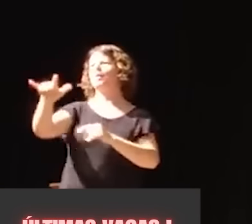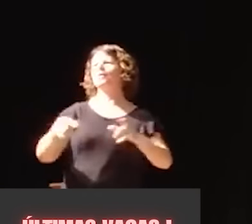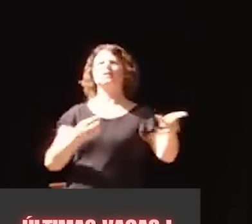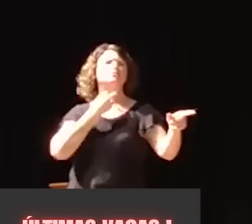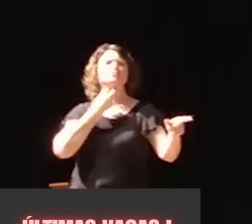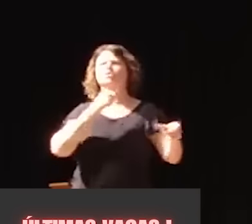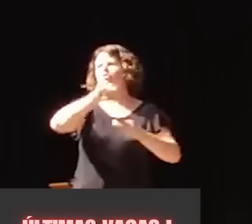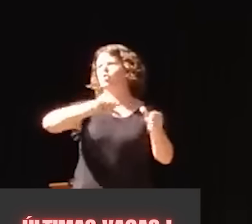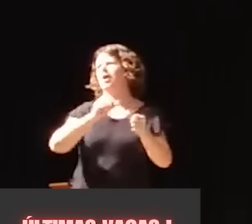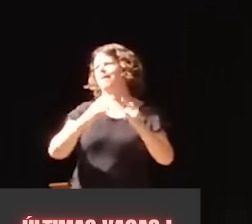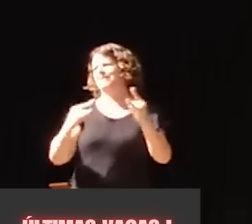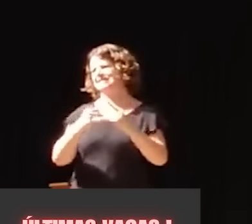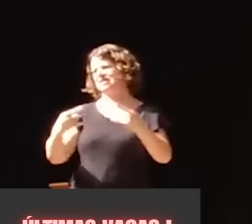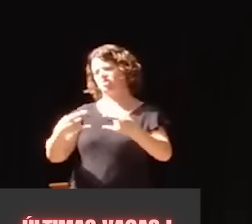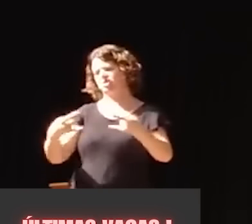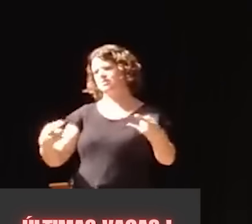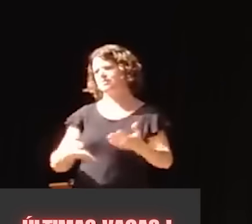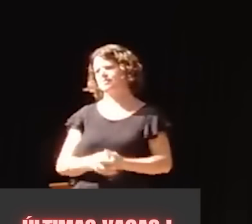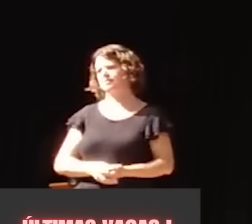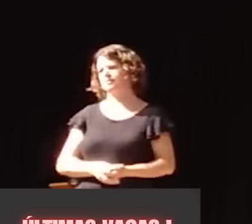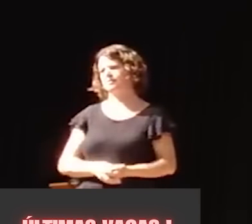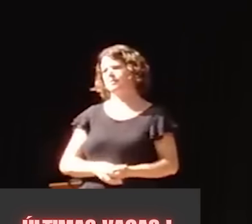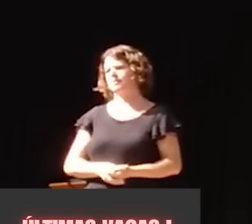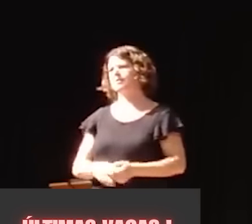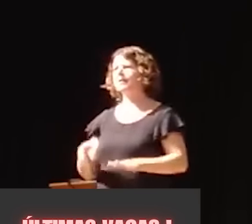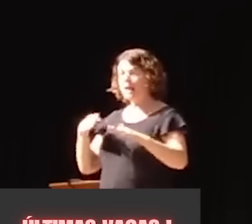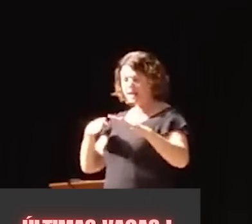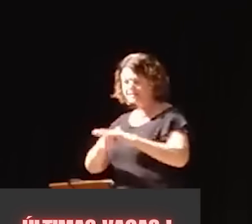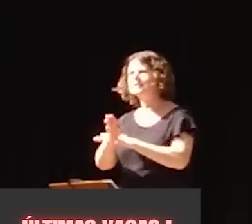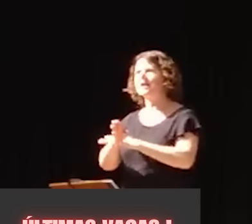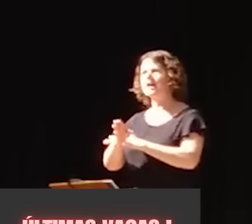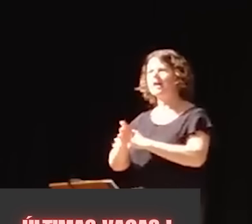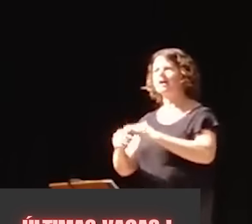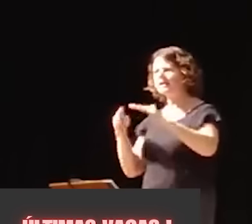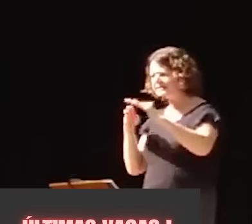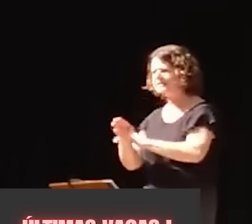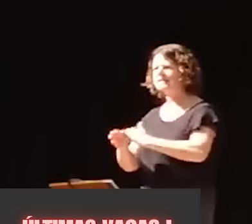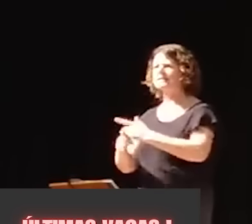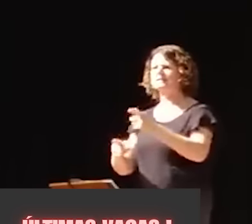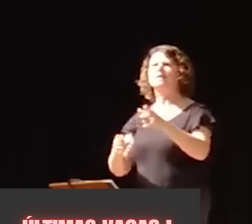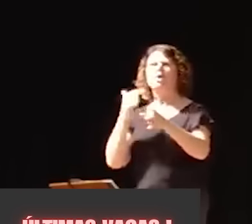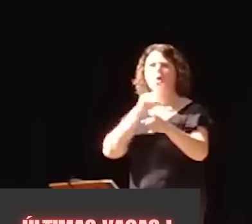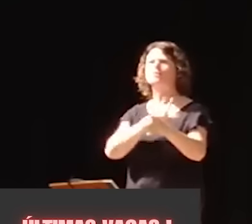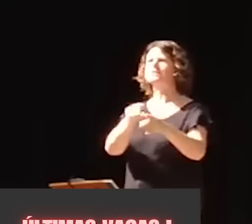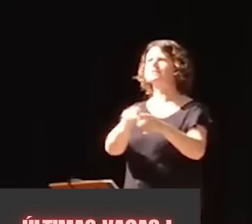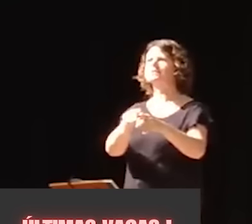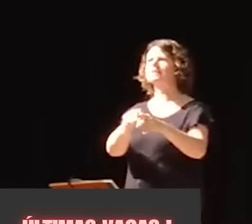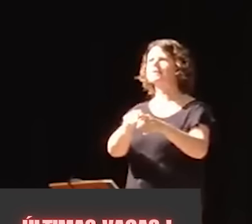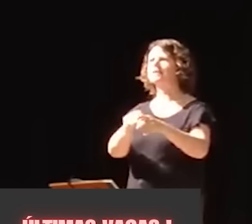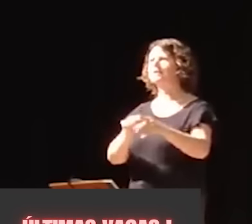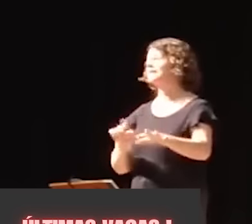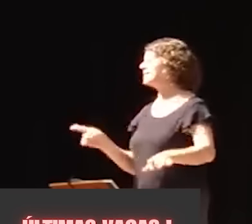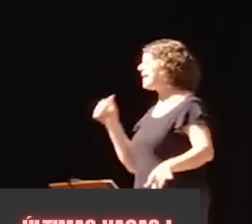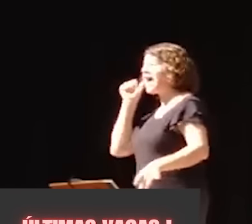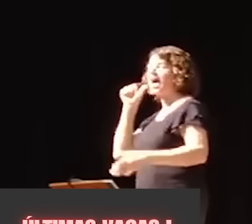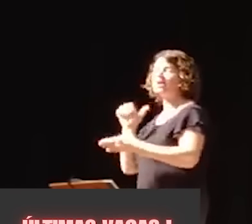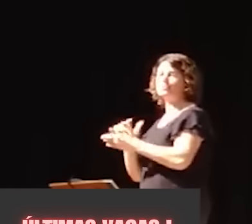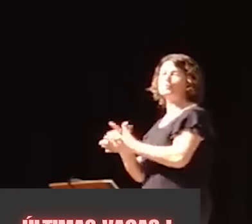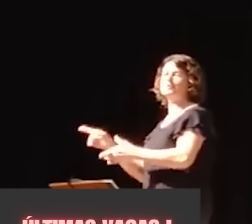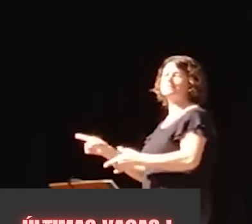lat tem entrei na hora consegui a passagem só que ela ia chegar e a conexão dela ela ia